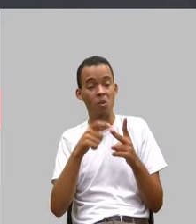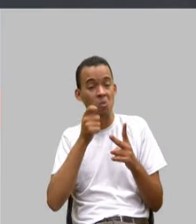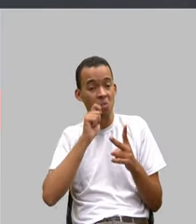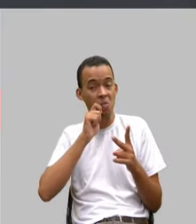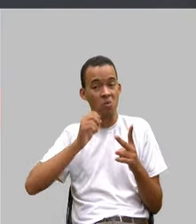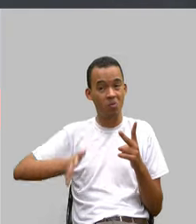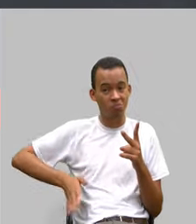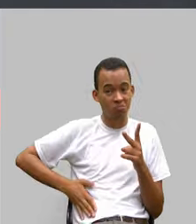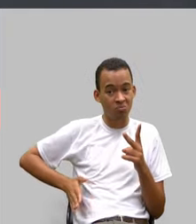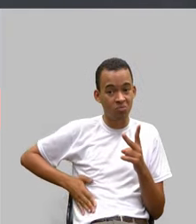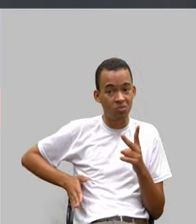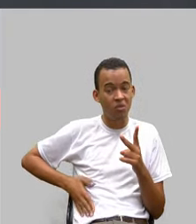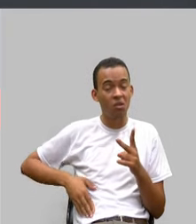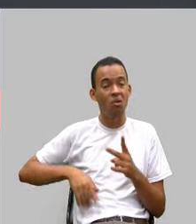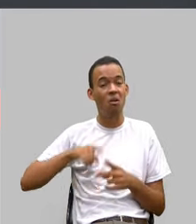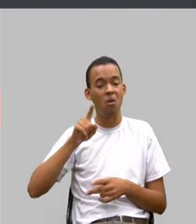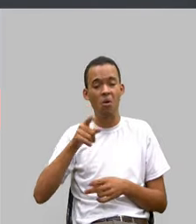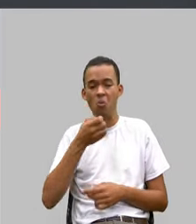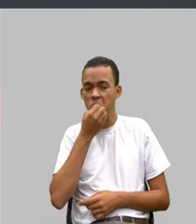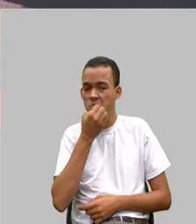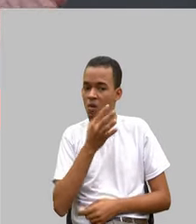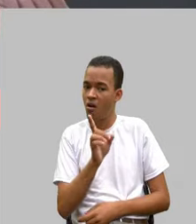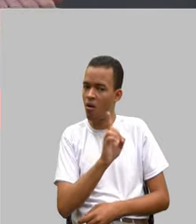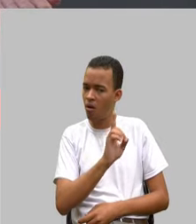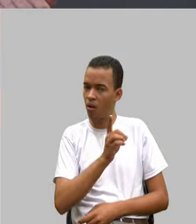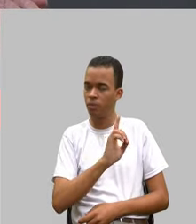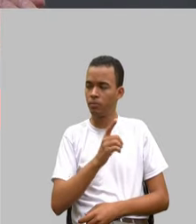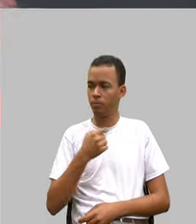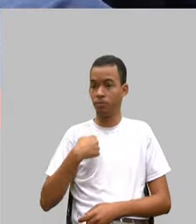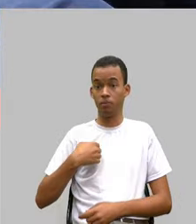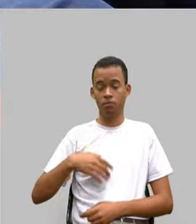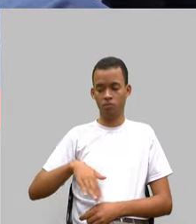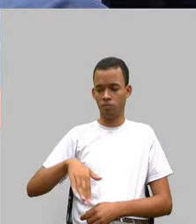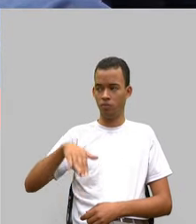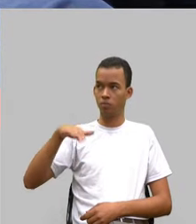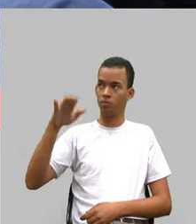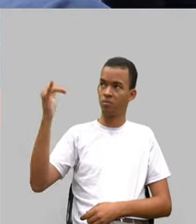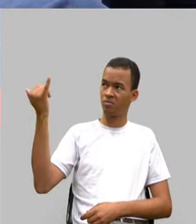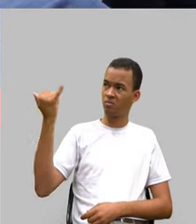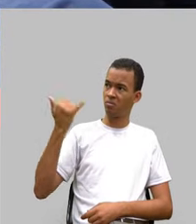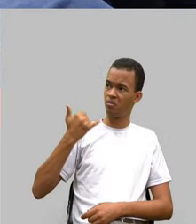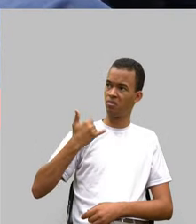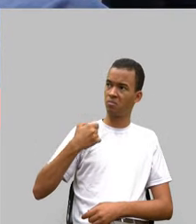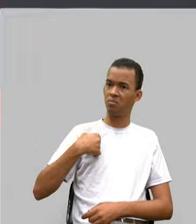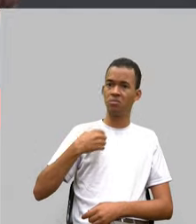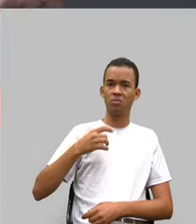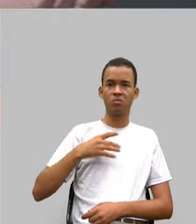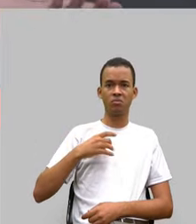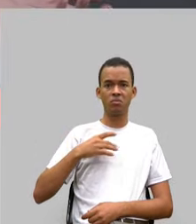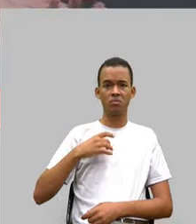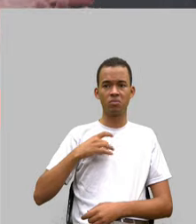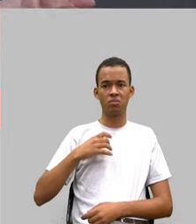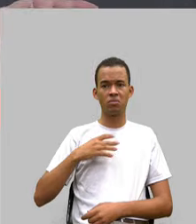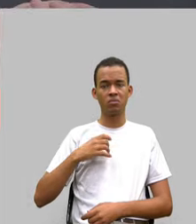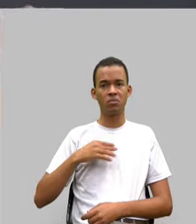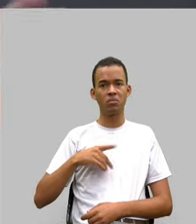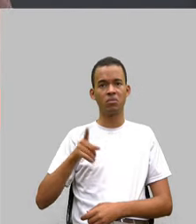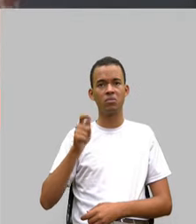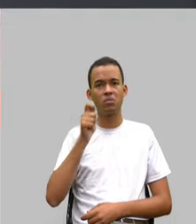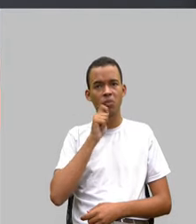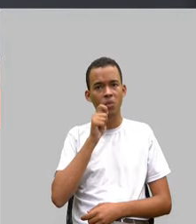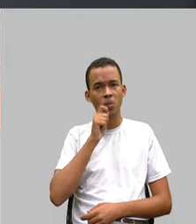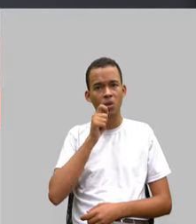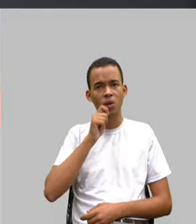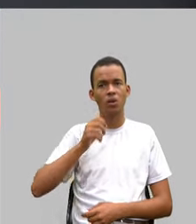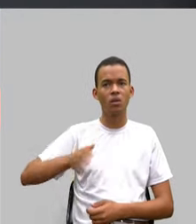presta então eu cresci com medo Nossa da maconha do maconheiro eu fui criada assim